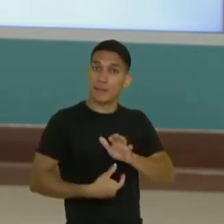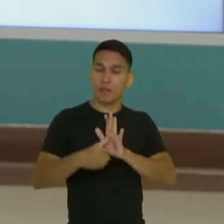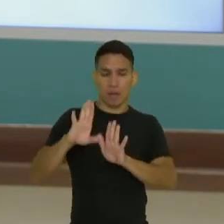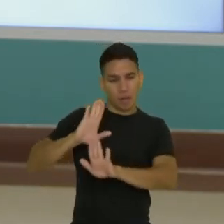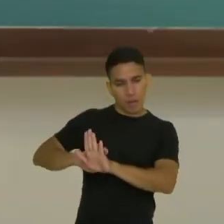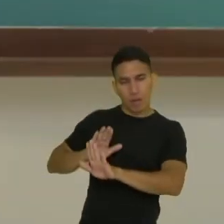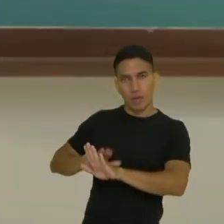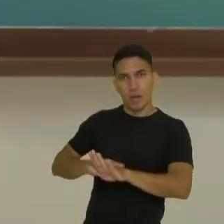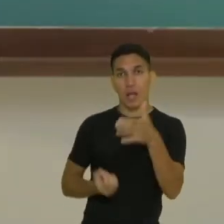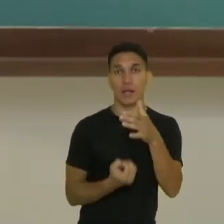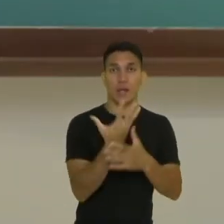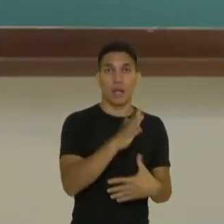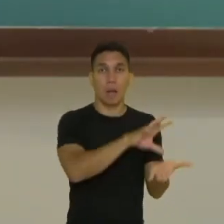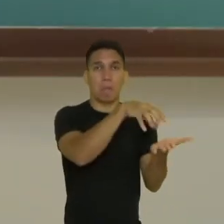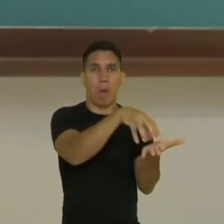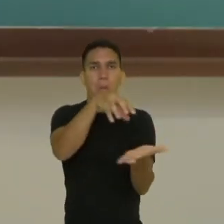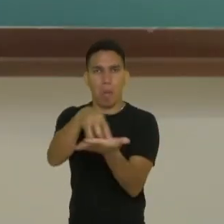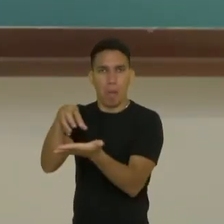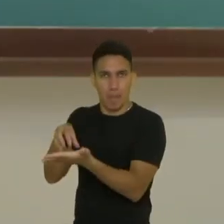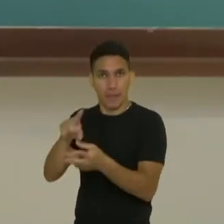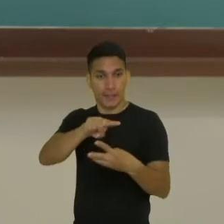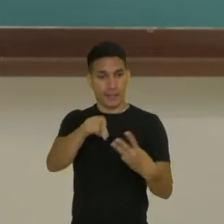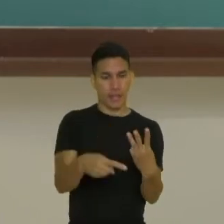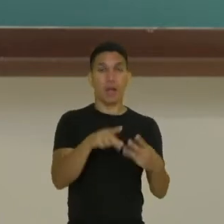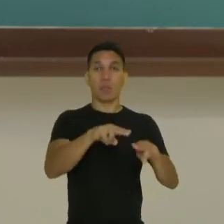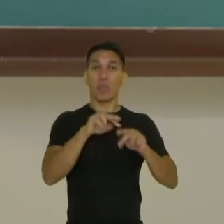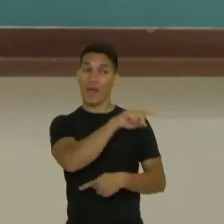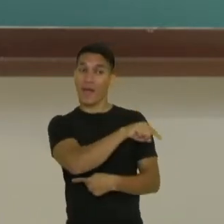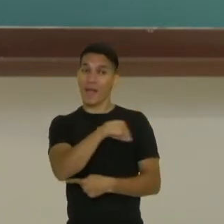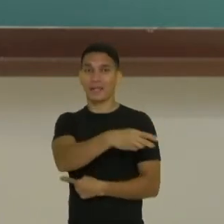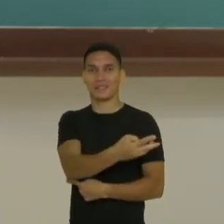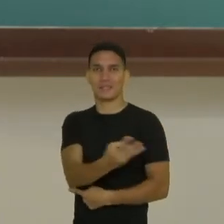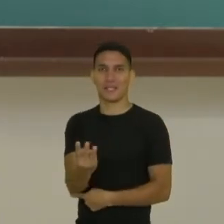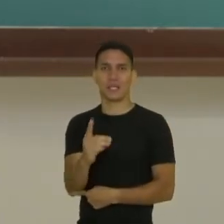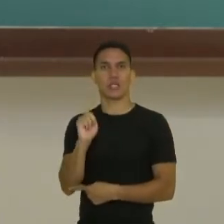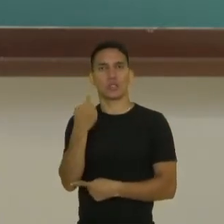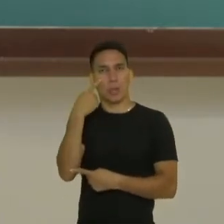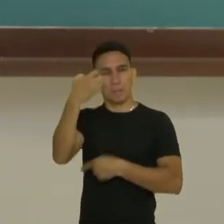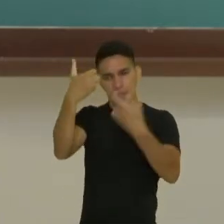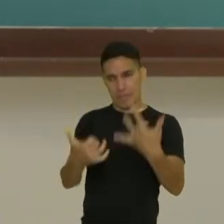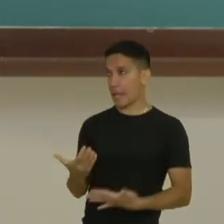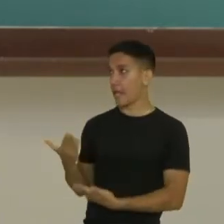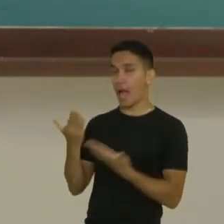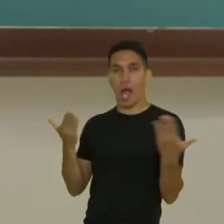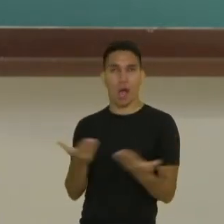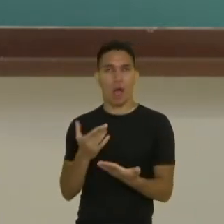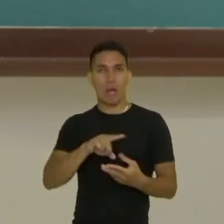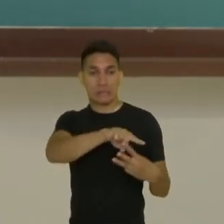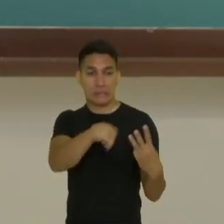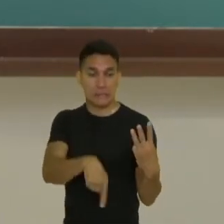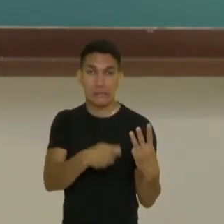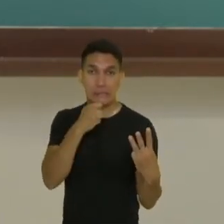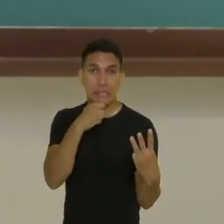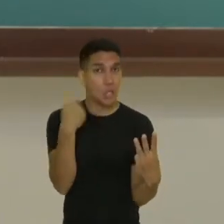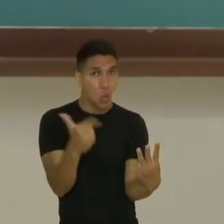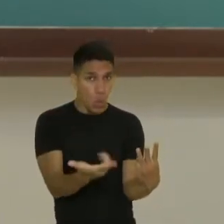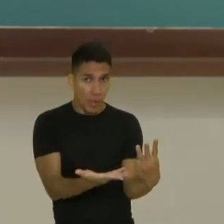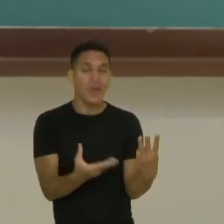tarifária. Insumos têm alíquotas mais baixas, e produtos com maior grau de elaboração, alíquotas maiores. Então,